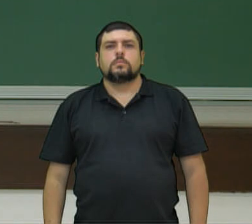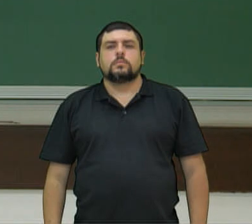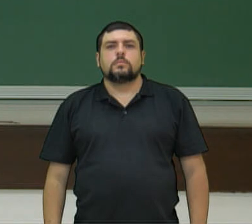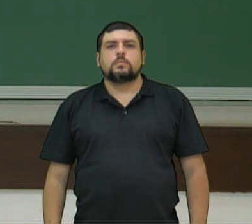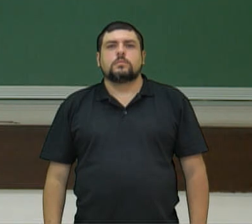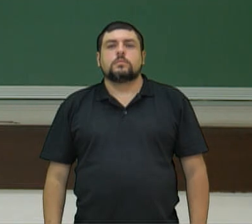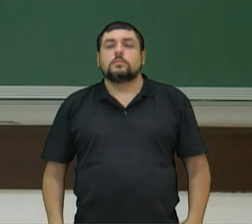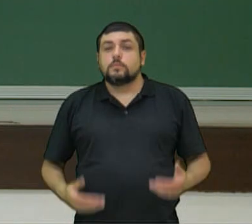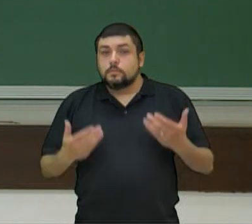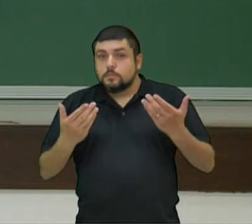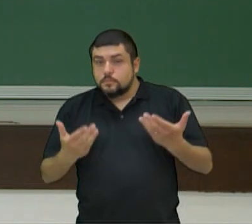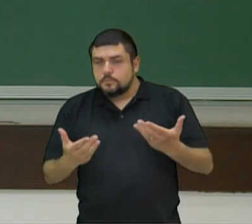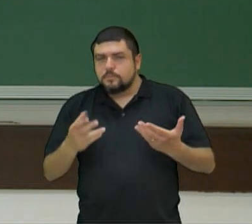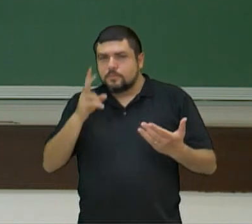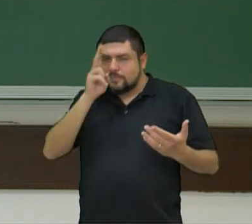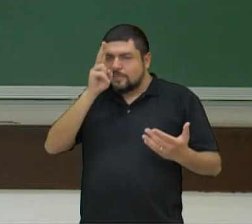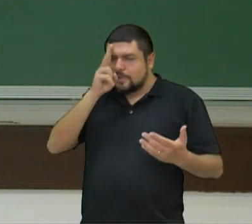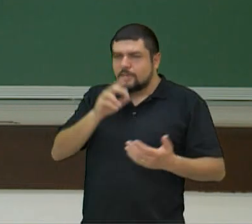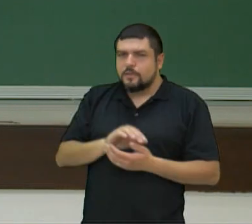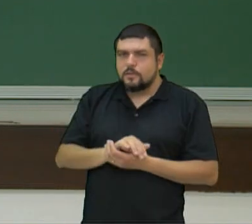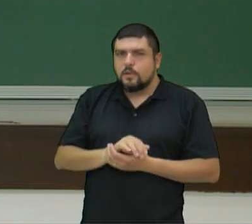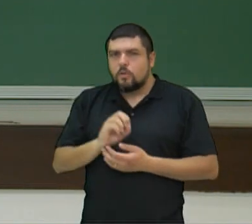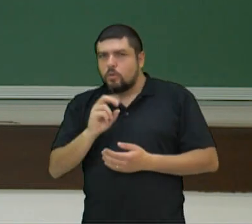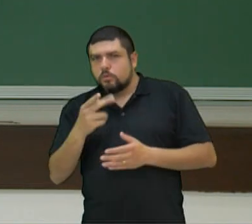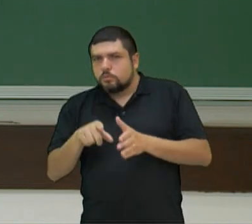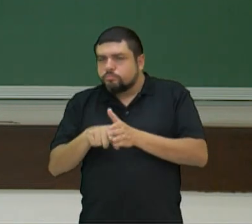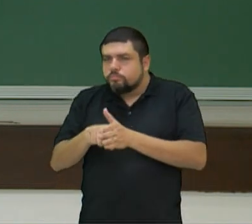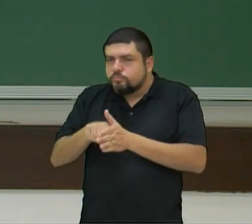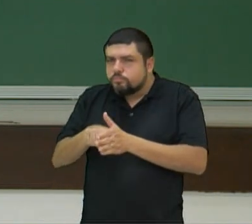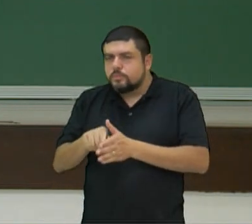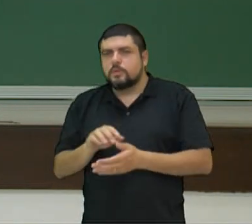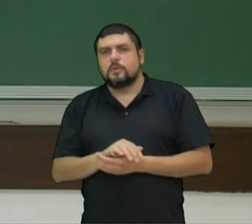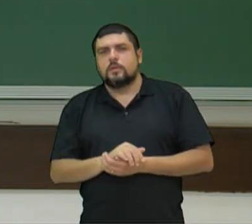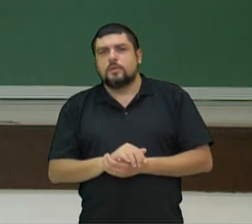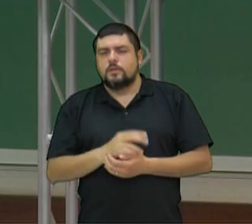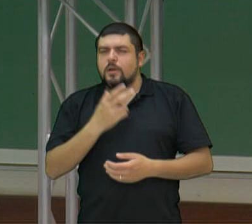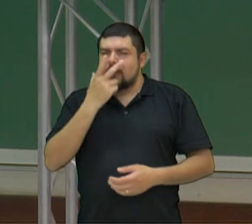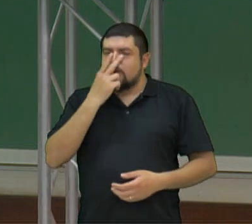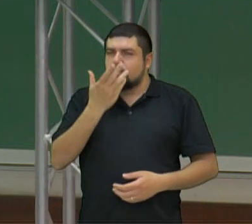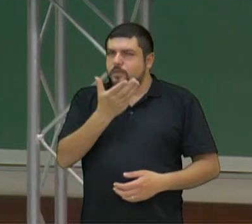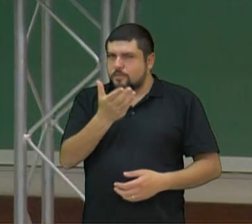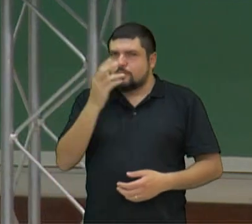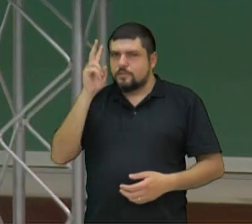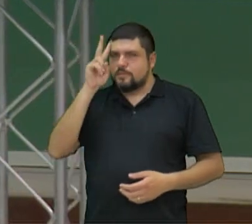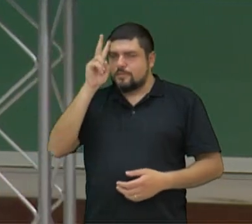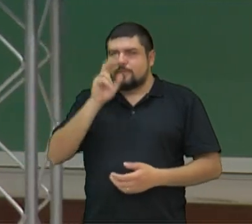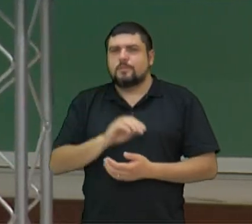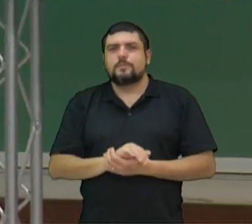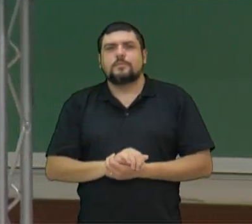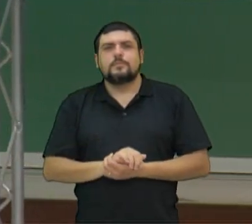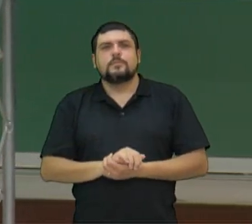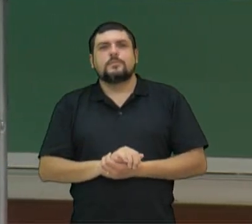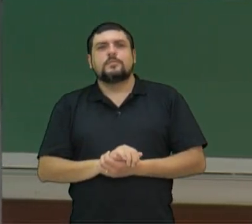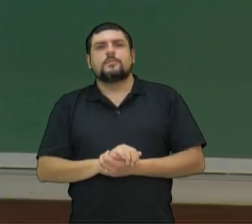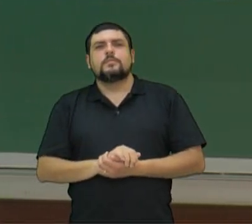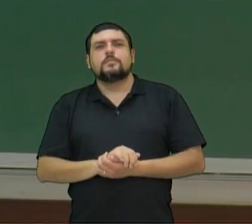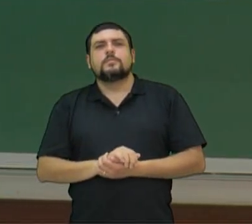E aí, você lembrou ou precisou pesquisar? Eu acho que vocês lembraram. Vamos ver então?